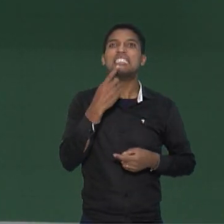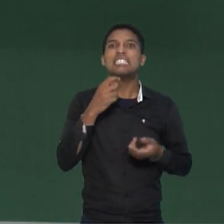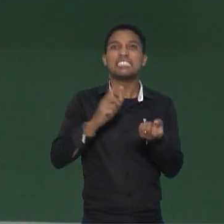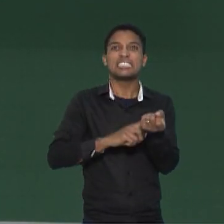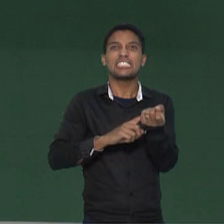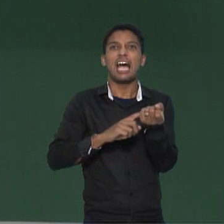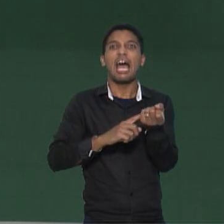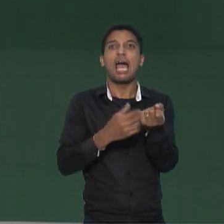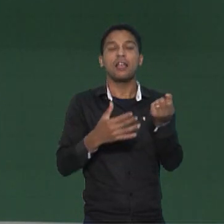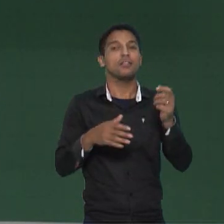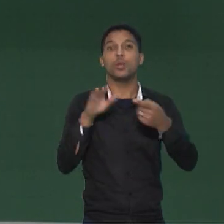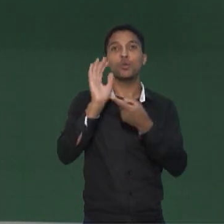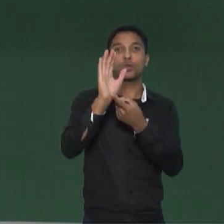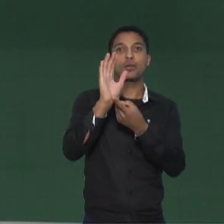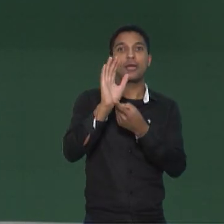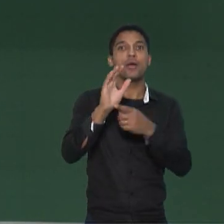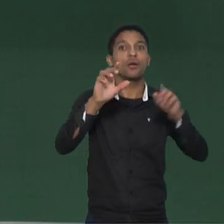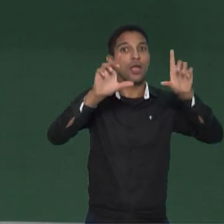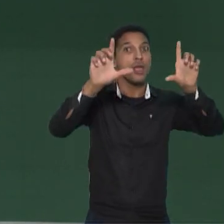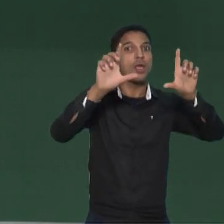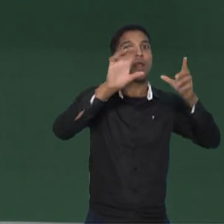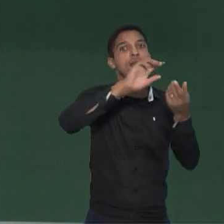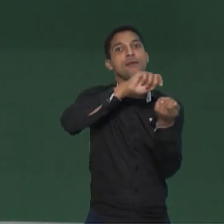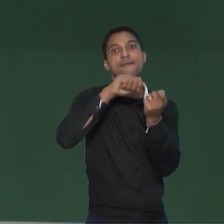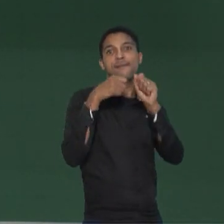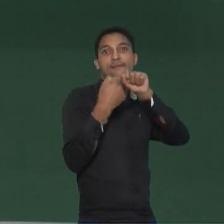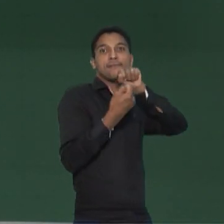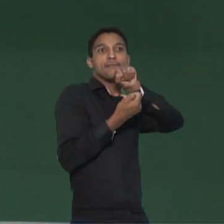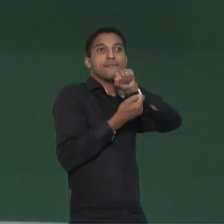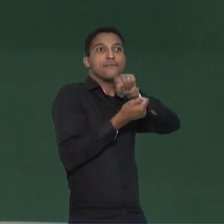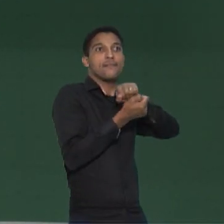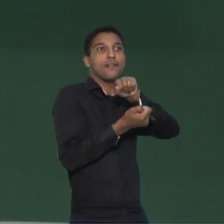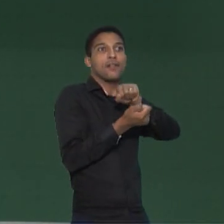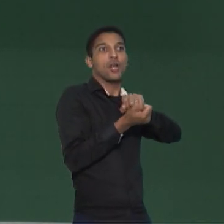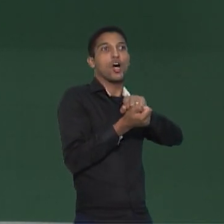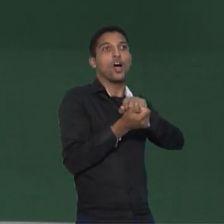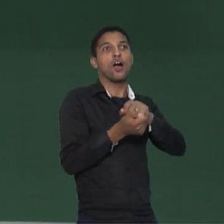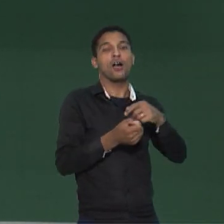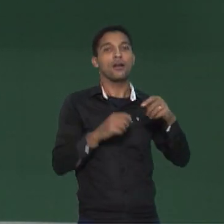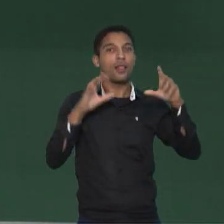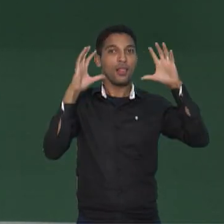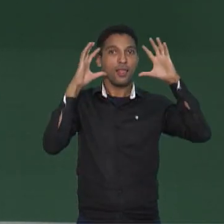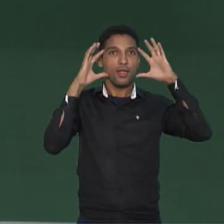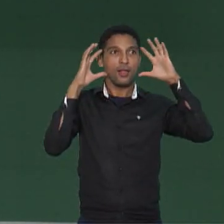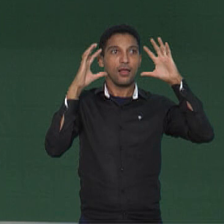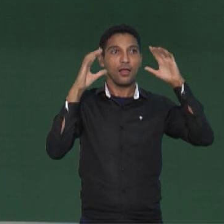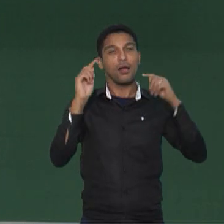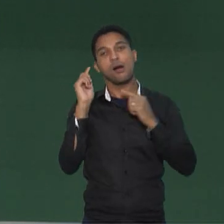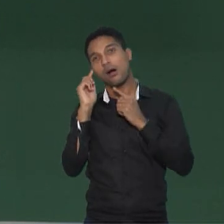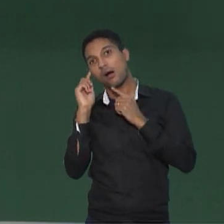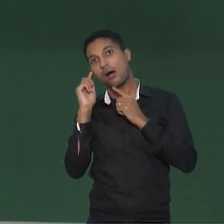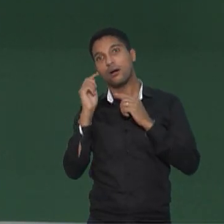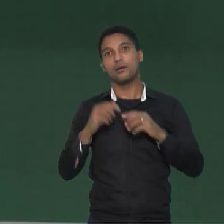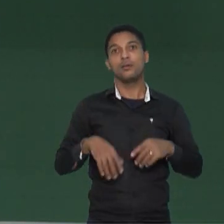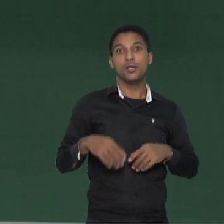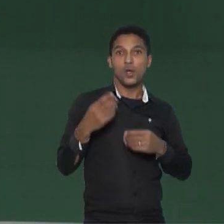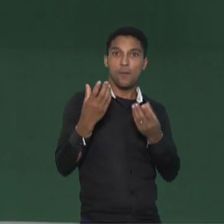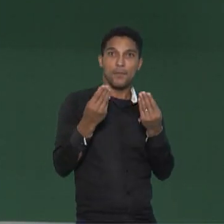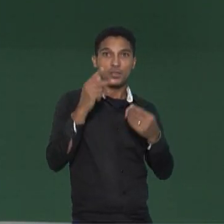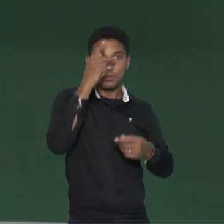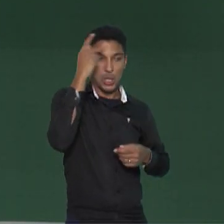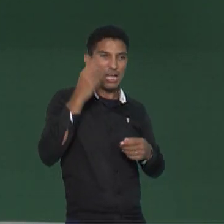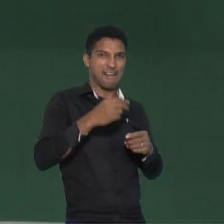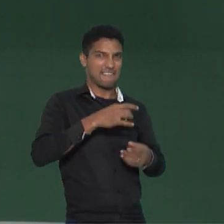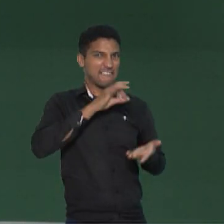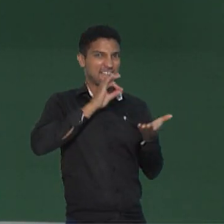pintura totalmente idealizada. Né? Marat era feio e ele botou com uma cara sobra, ele era odiado por muitos.